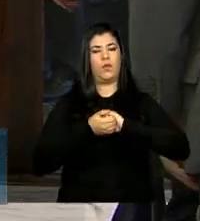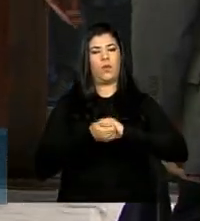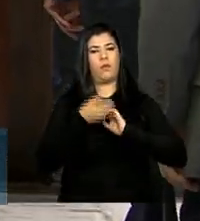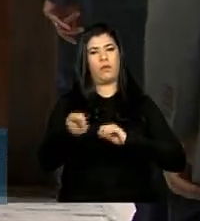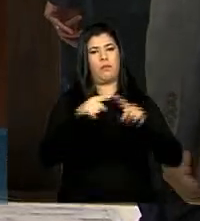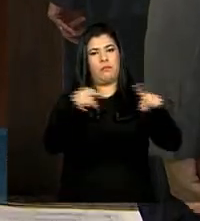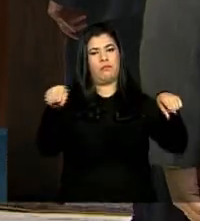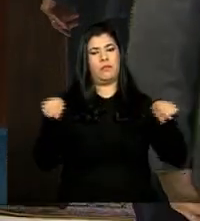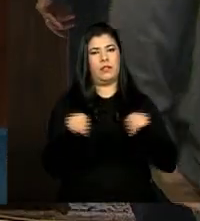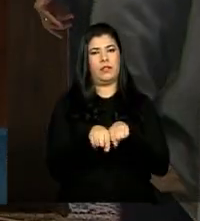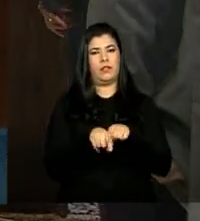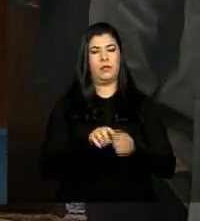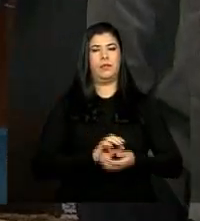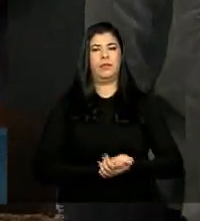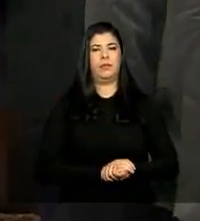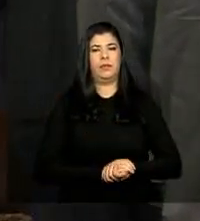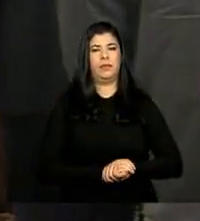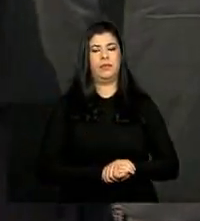nesta